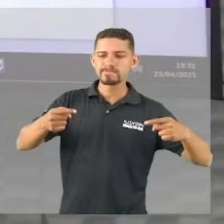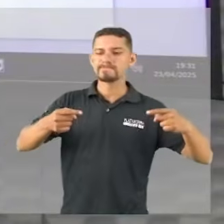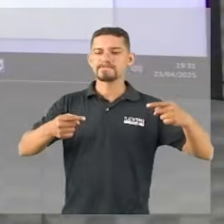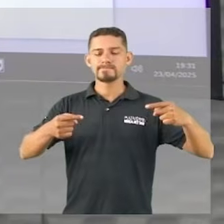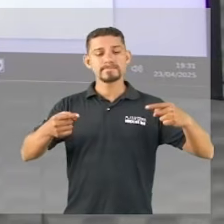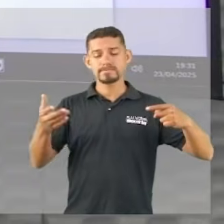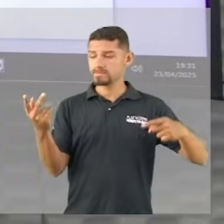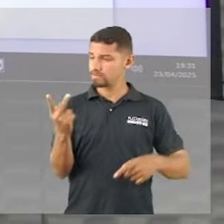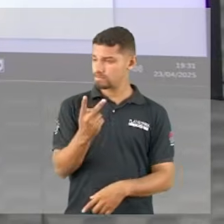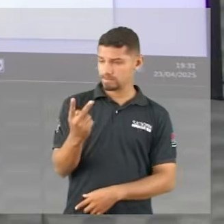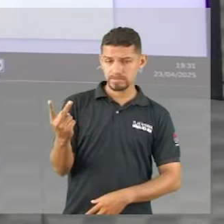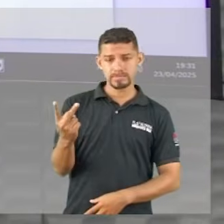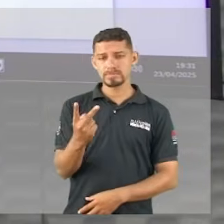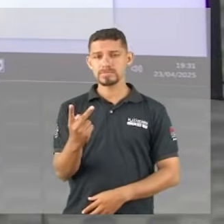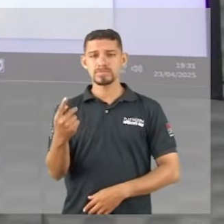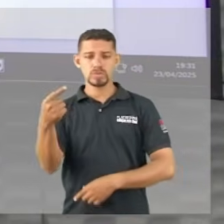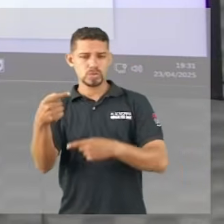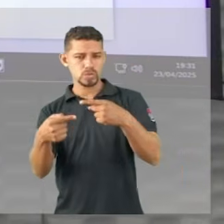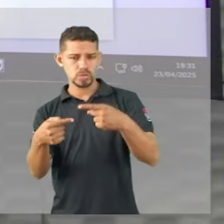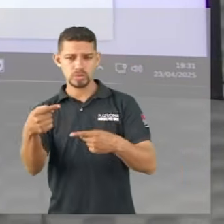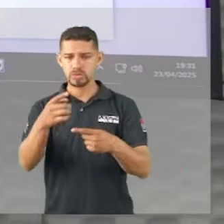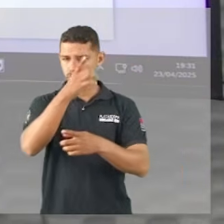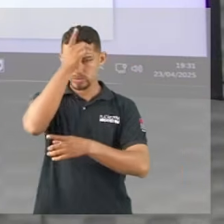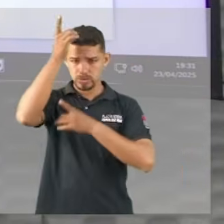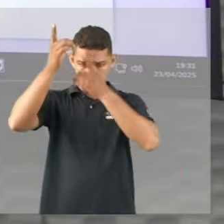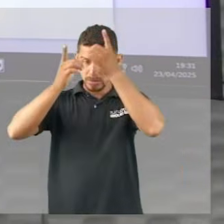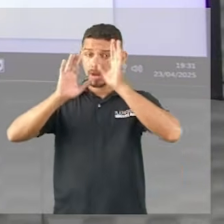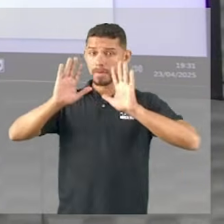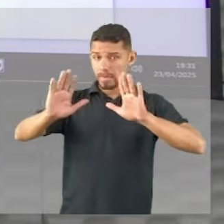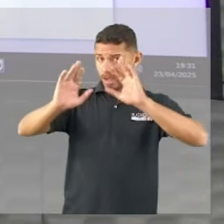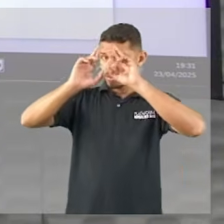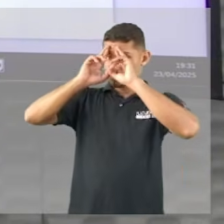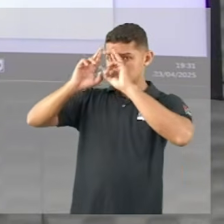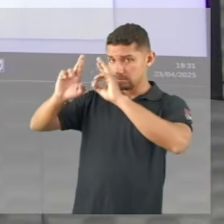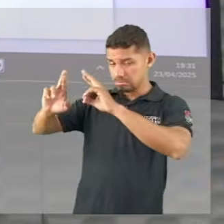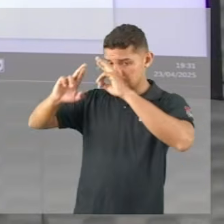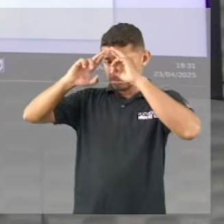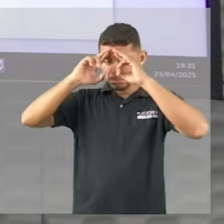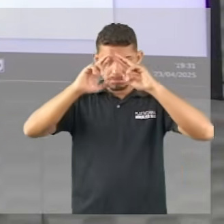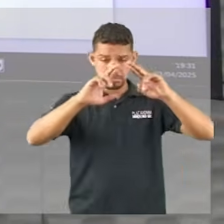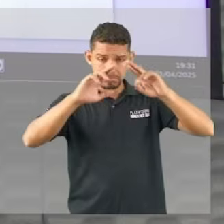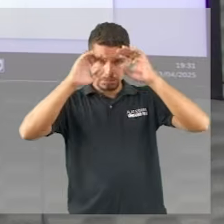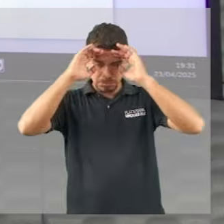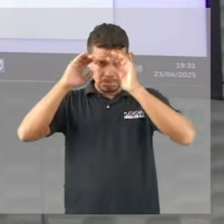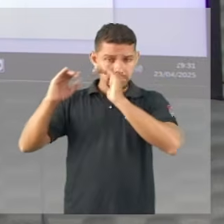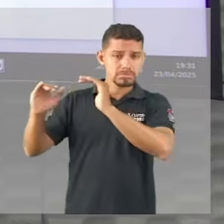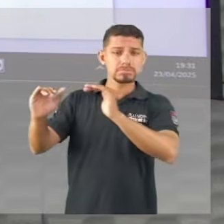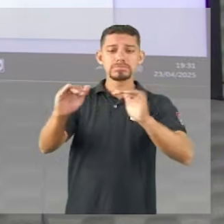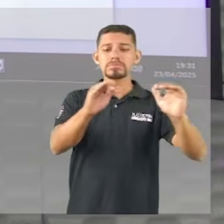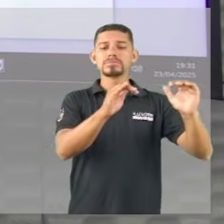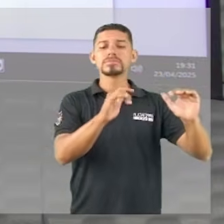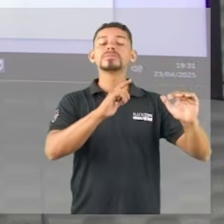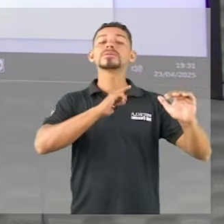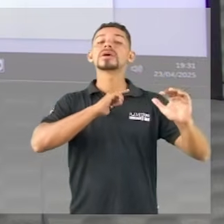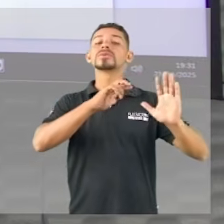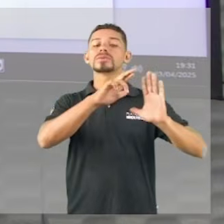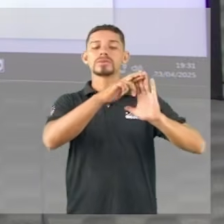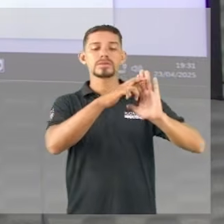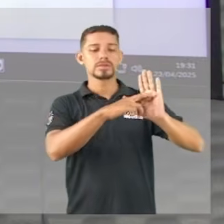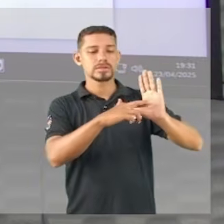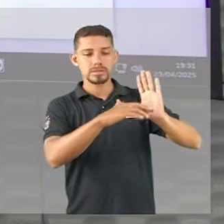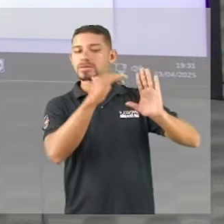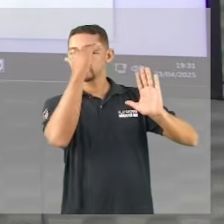finalidade, justamente confrontar ideias de forma respeitosa. Por quê? Porque a gente tem regras, né, seguindo